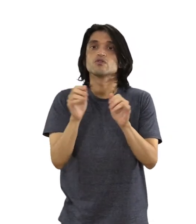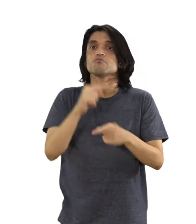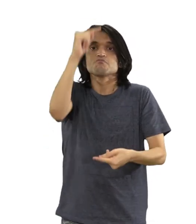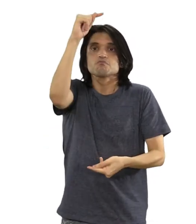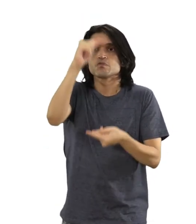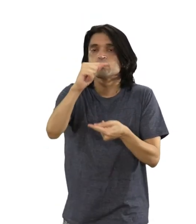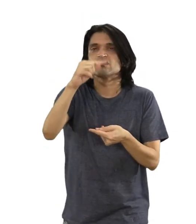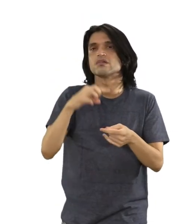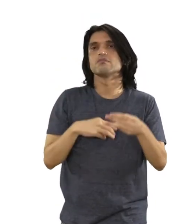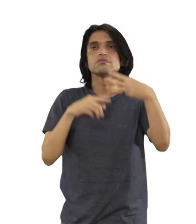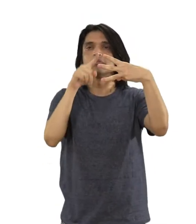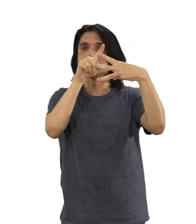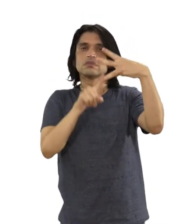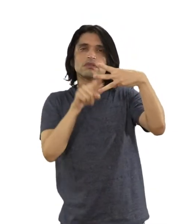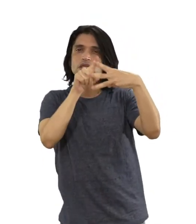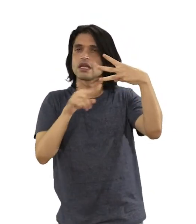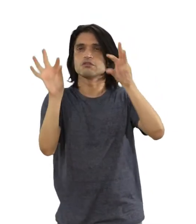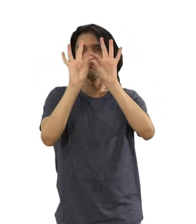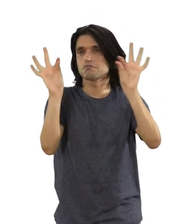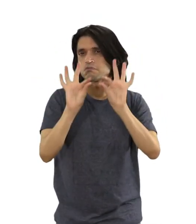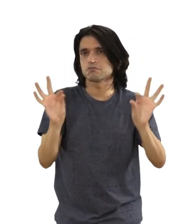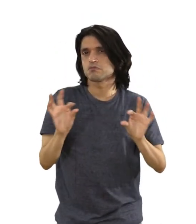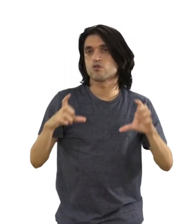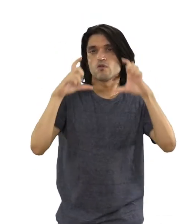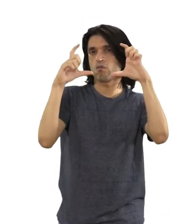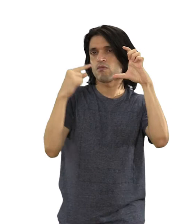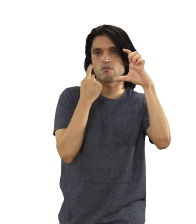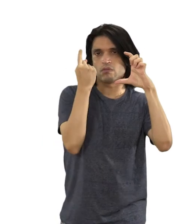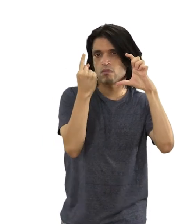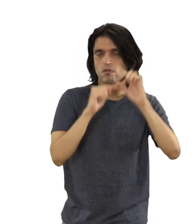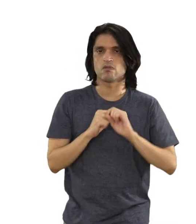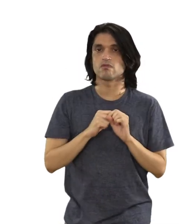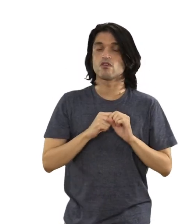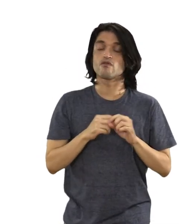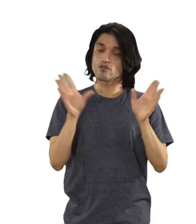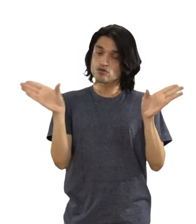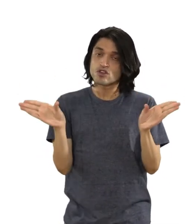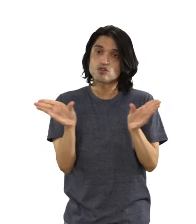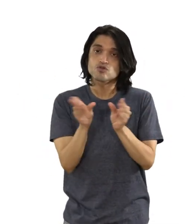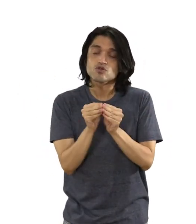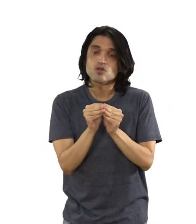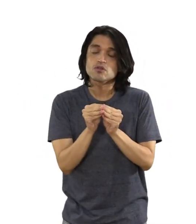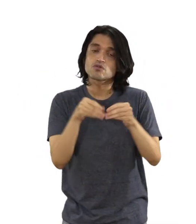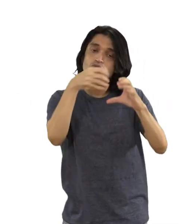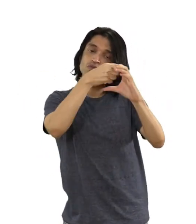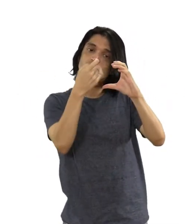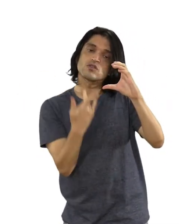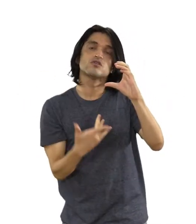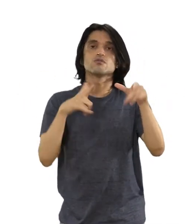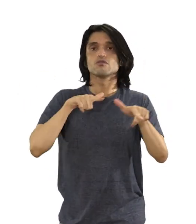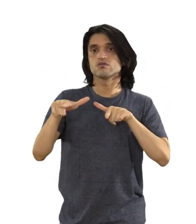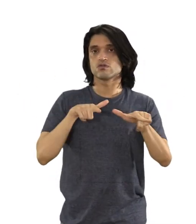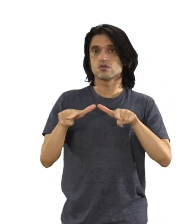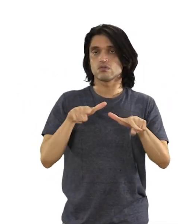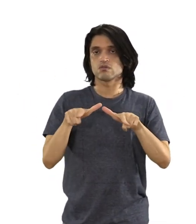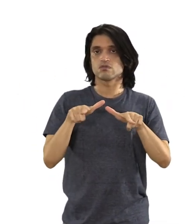só parágrafo. Faça um resumo das suas características profissionais, direcionada à vaga